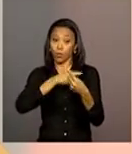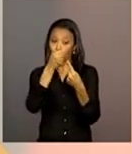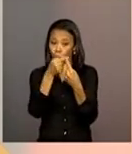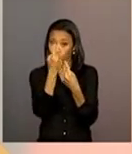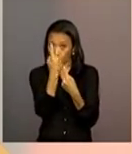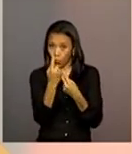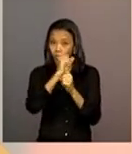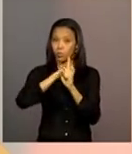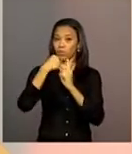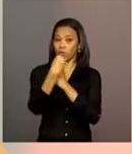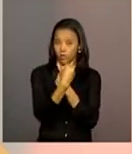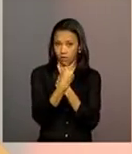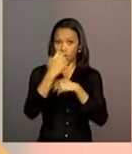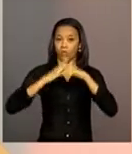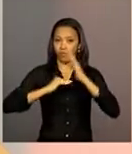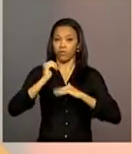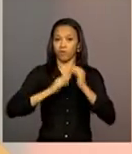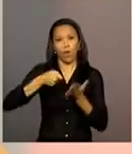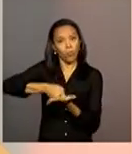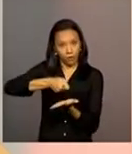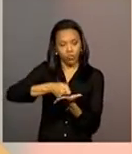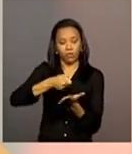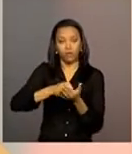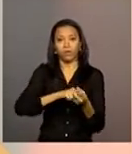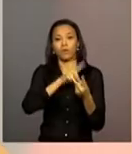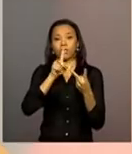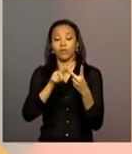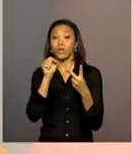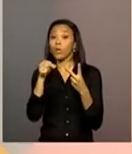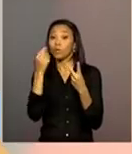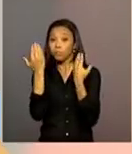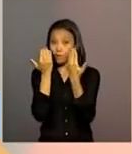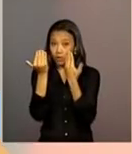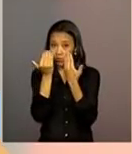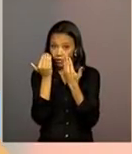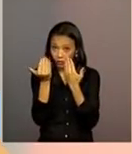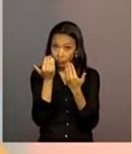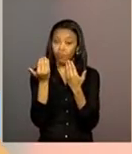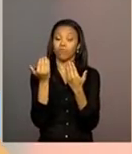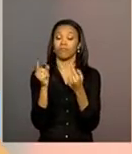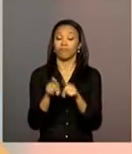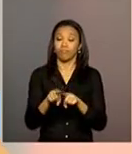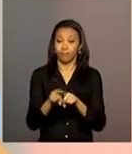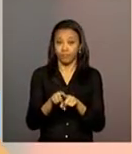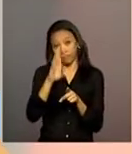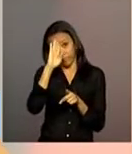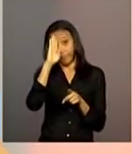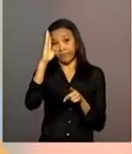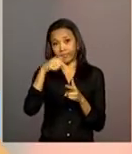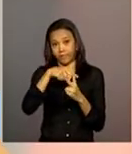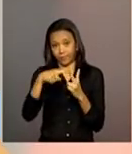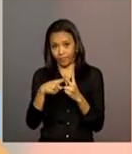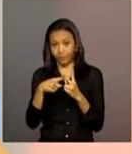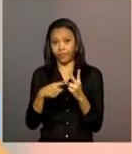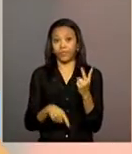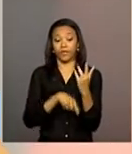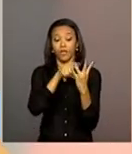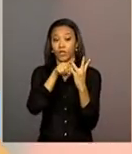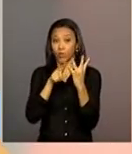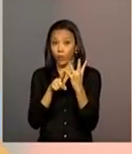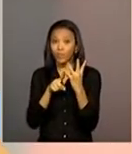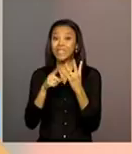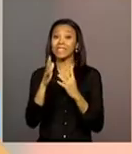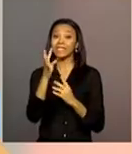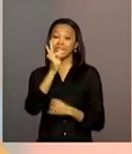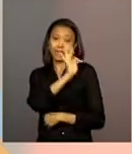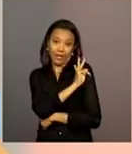assistente social Obrigatoriamente e um psicólogo preferencialmente e dois eh técnicos de nível